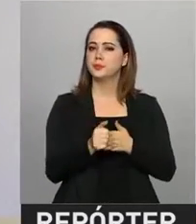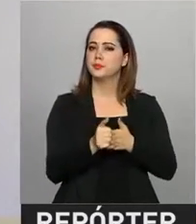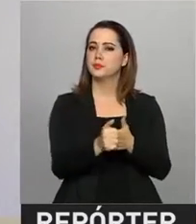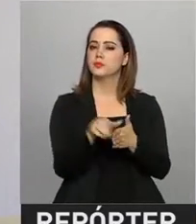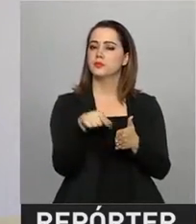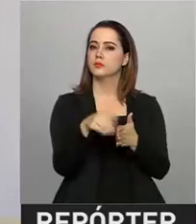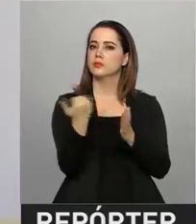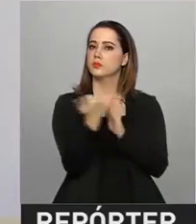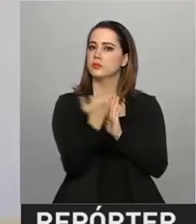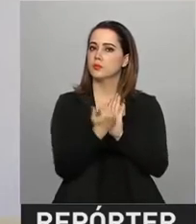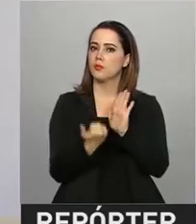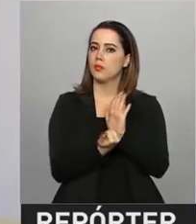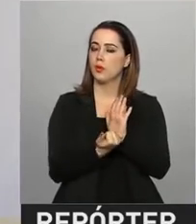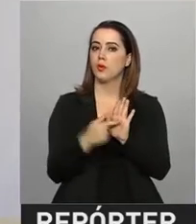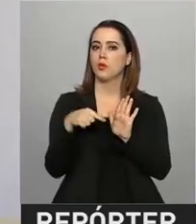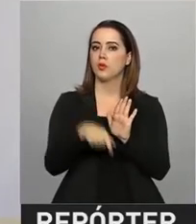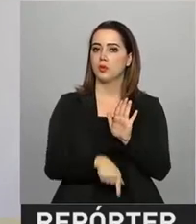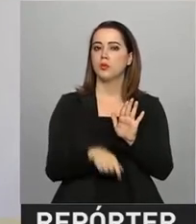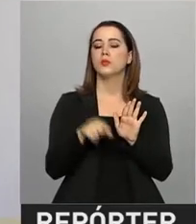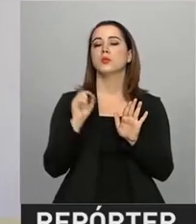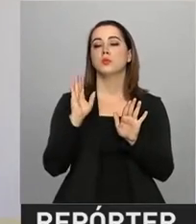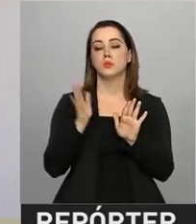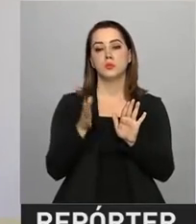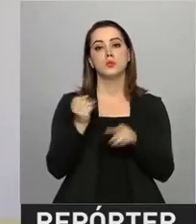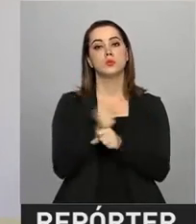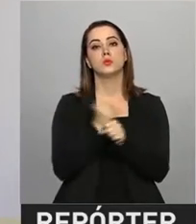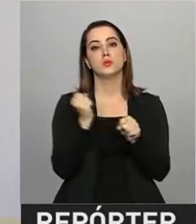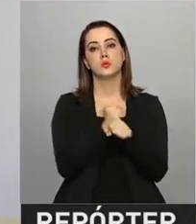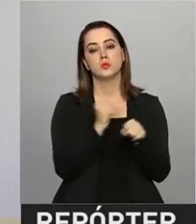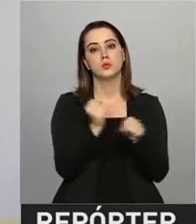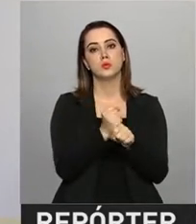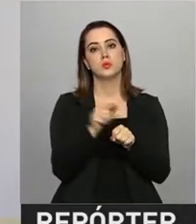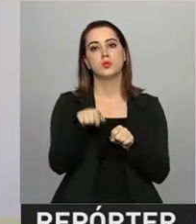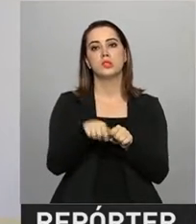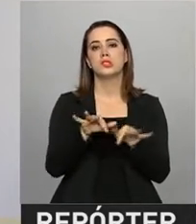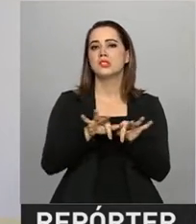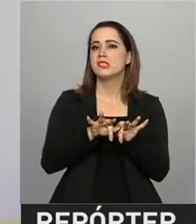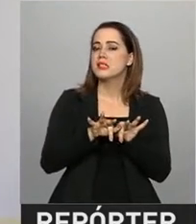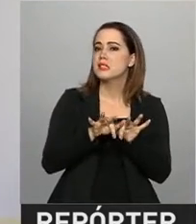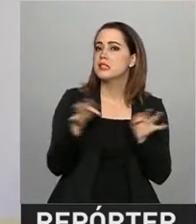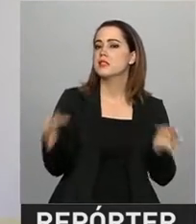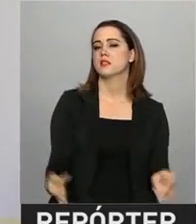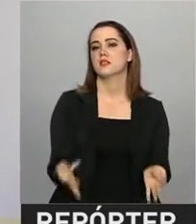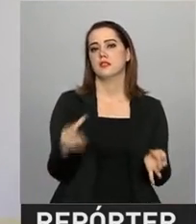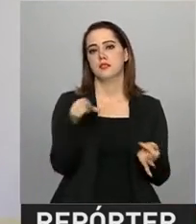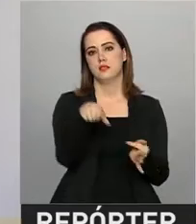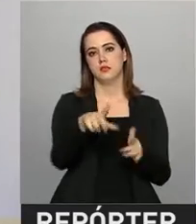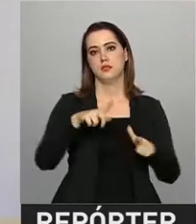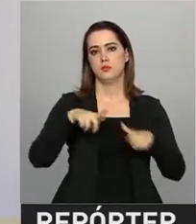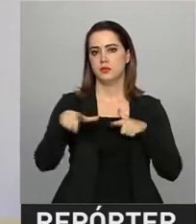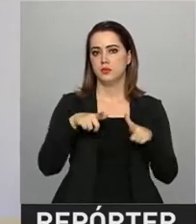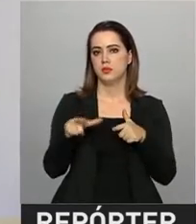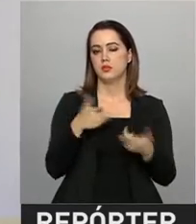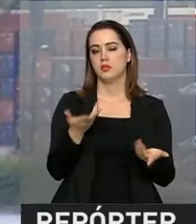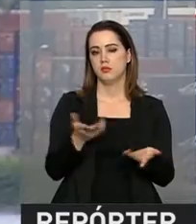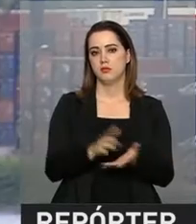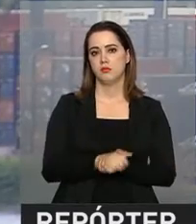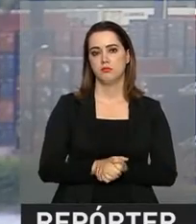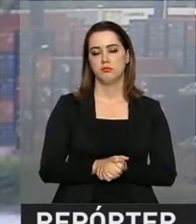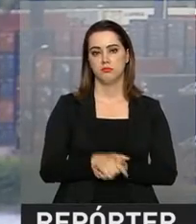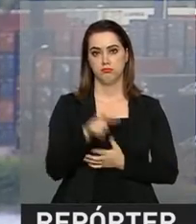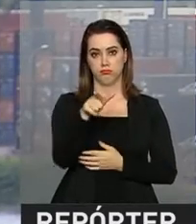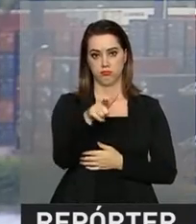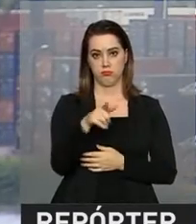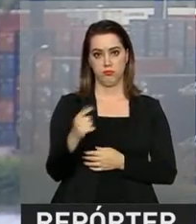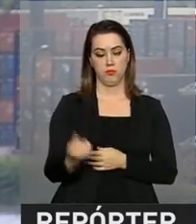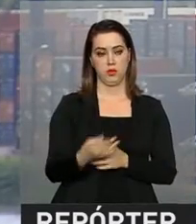plano agromais está sendo construído de desentupir desobstruir aquilo que não serve mais entre